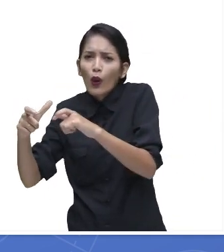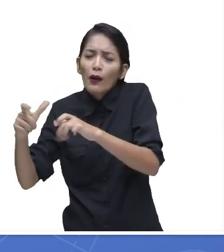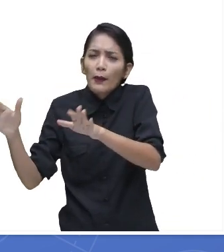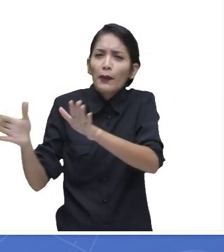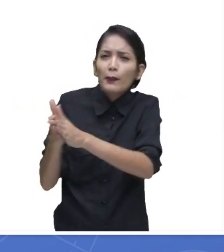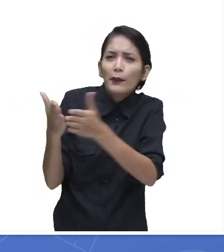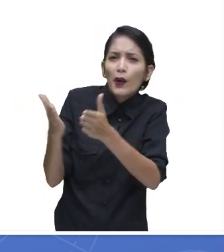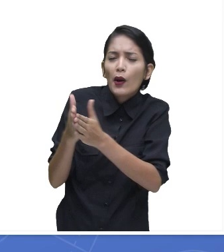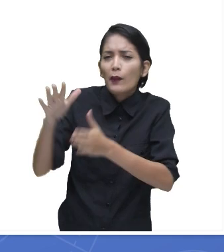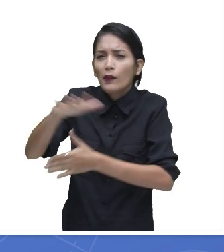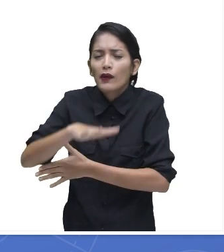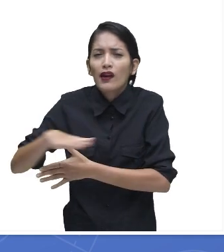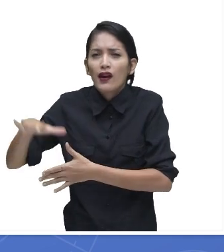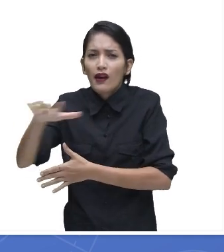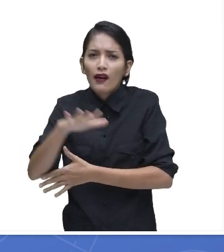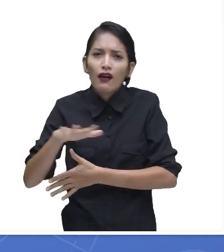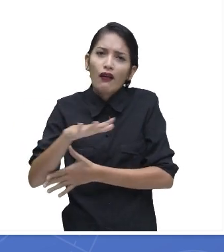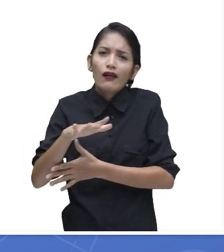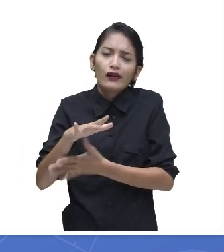mais